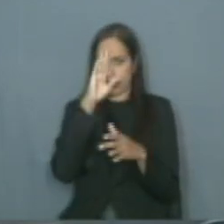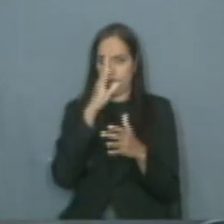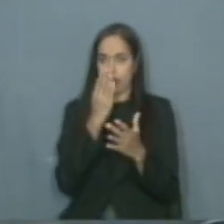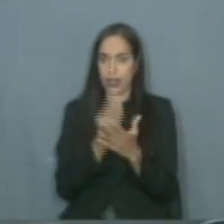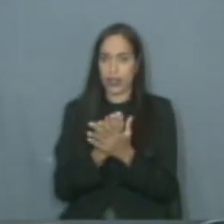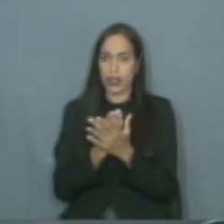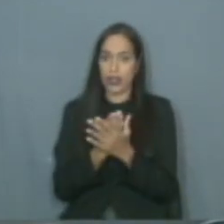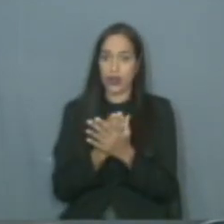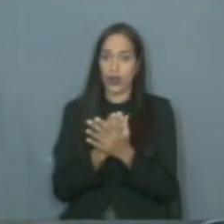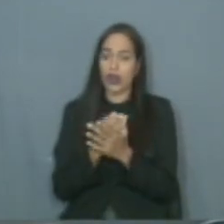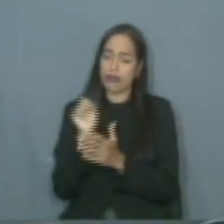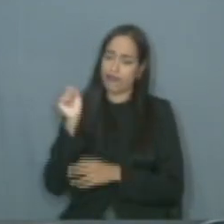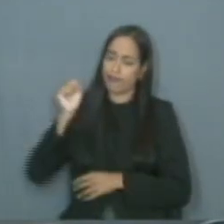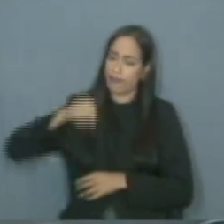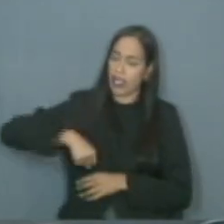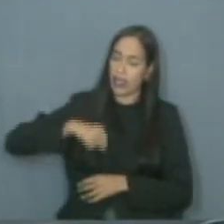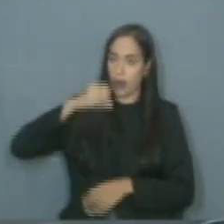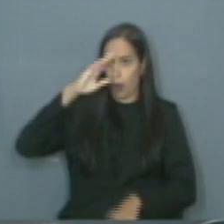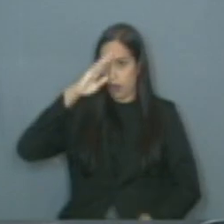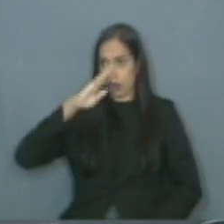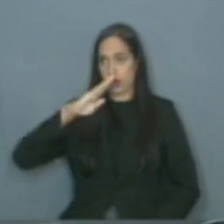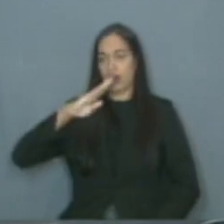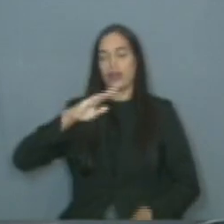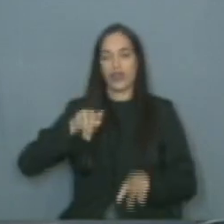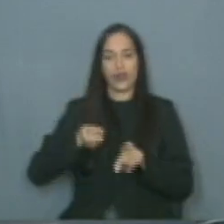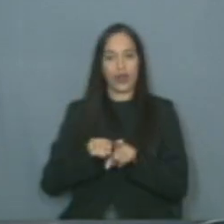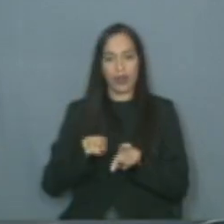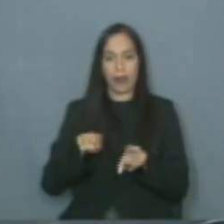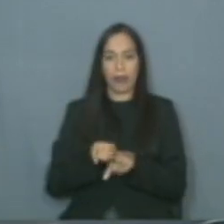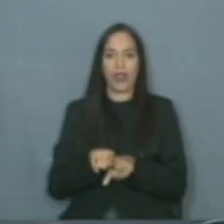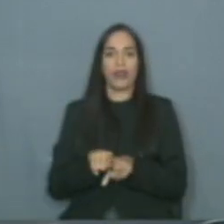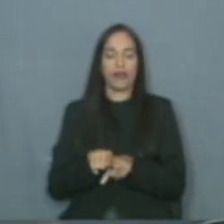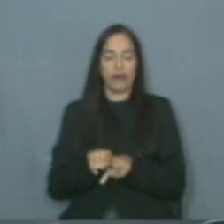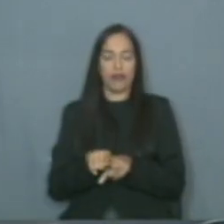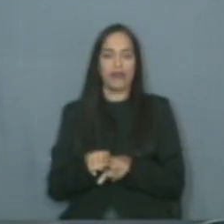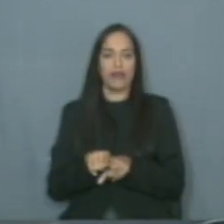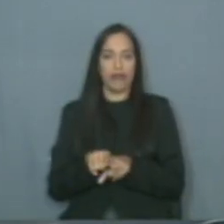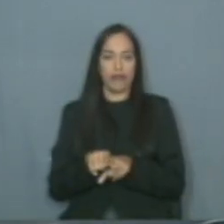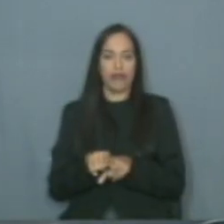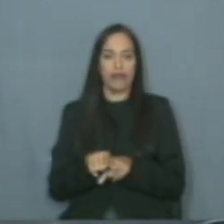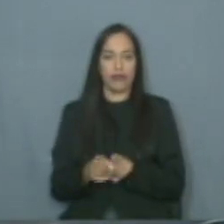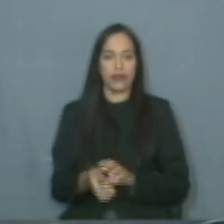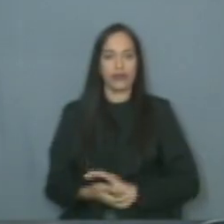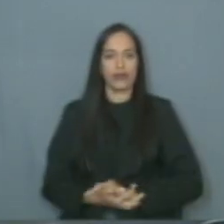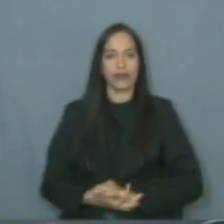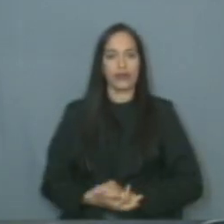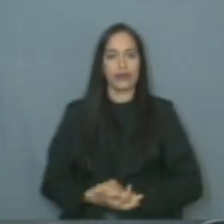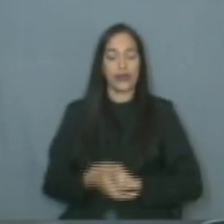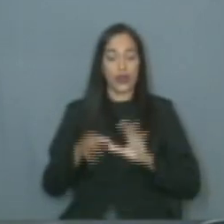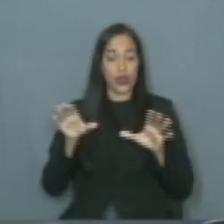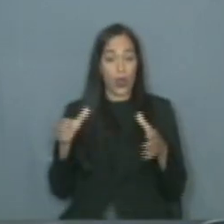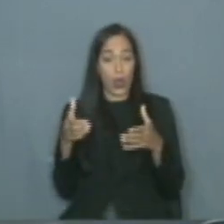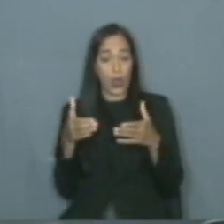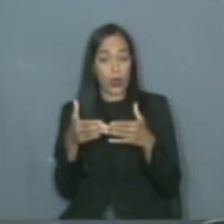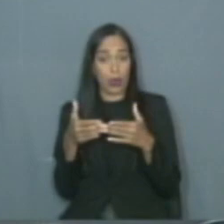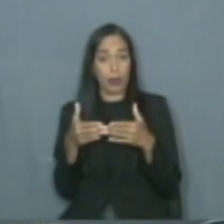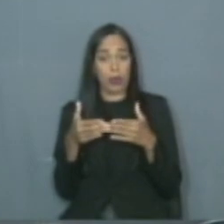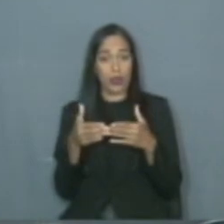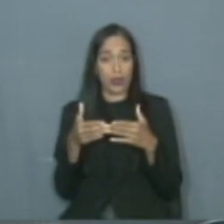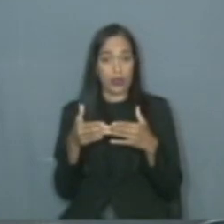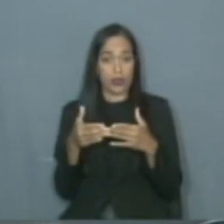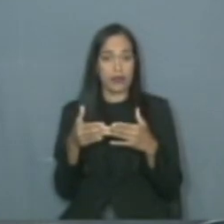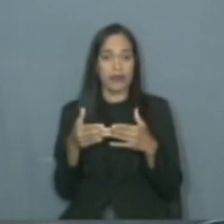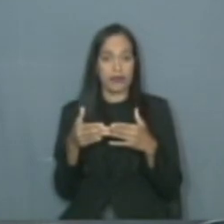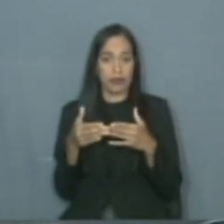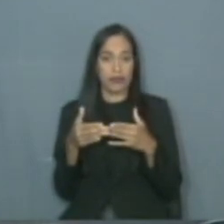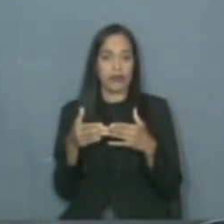do próprio Exército deveria também estar dizendo essas coisas. Porque, veja, se num grupo do alto